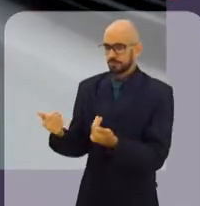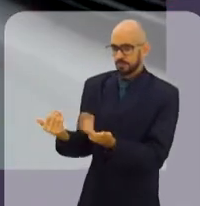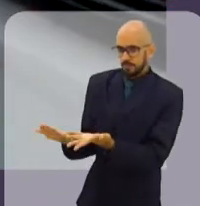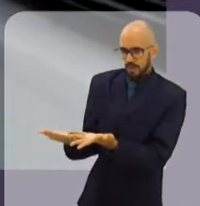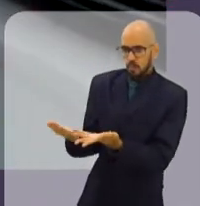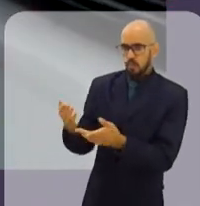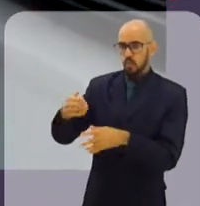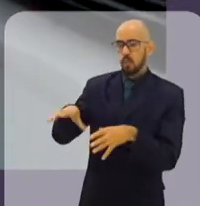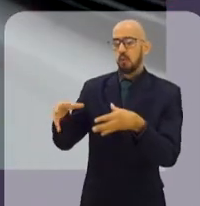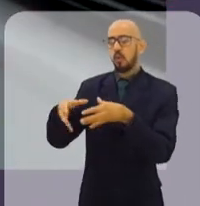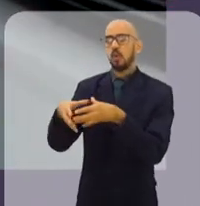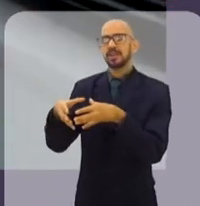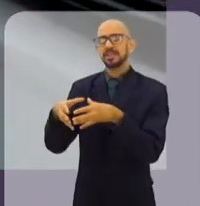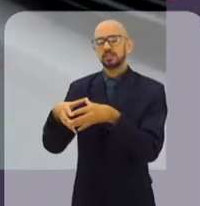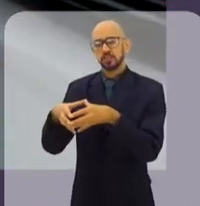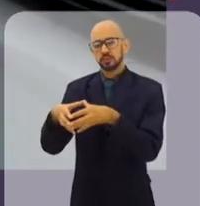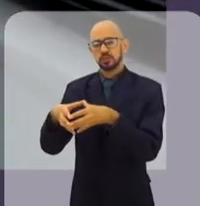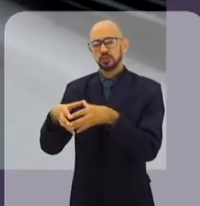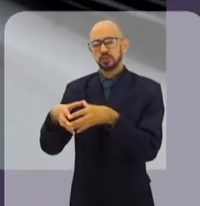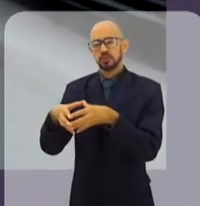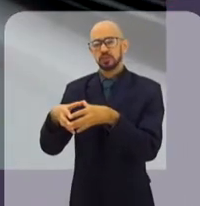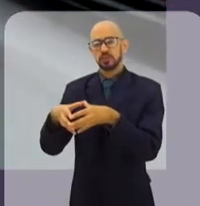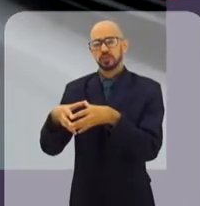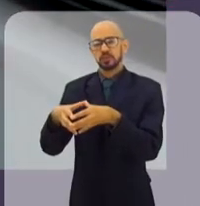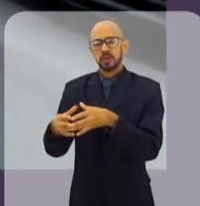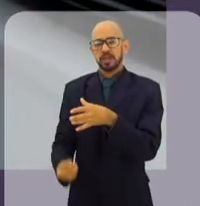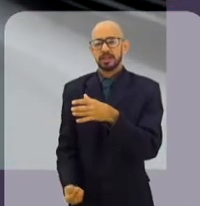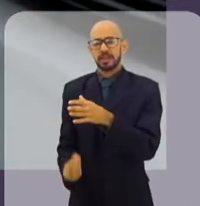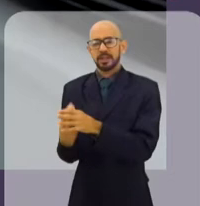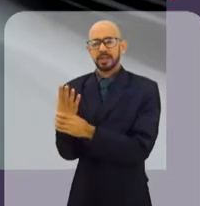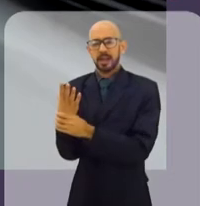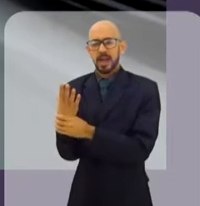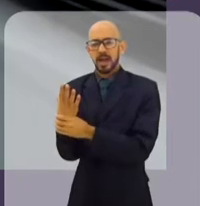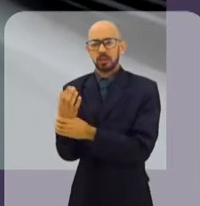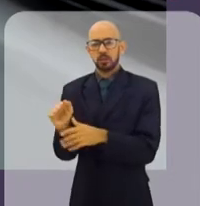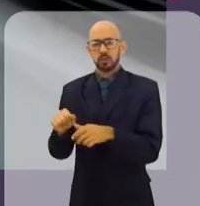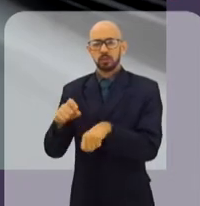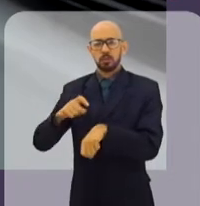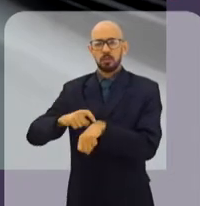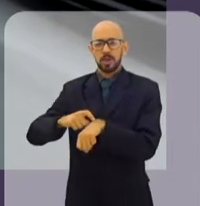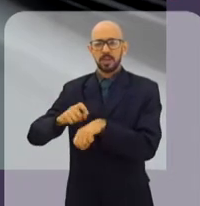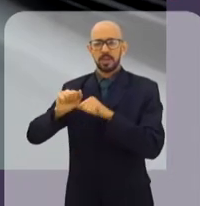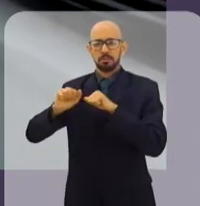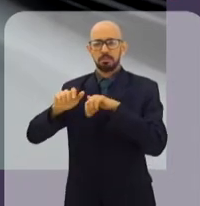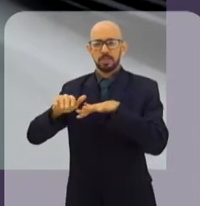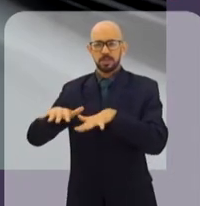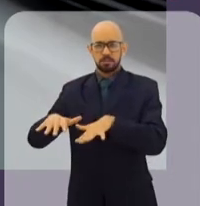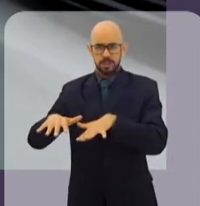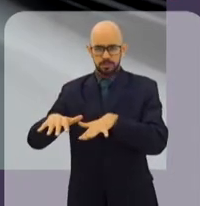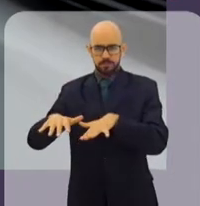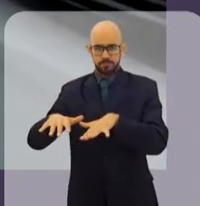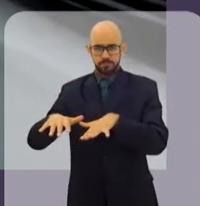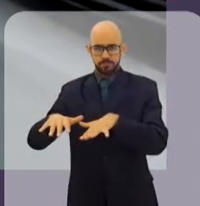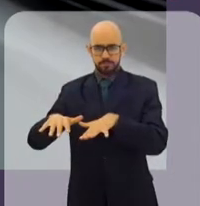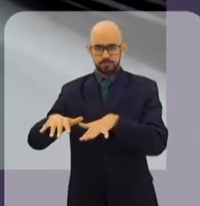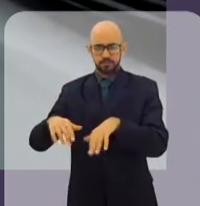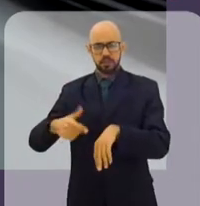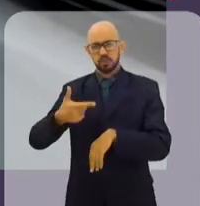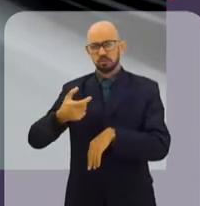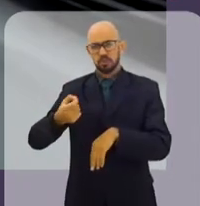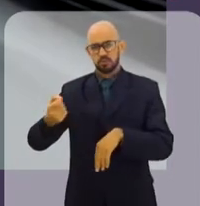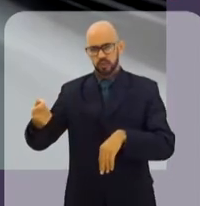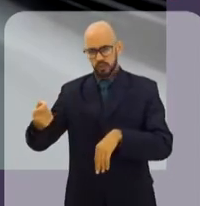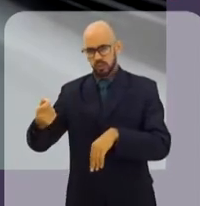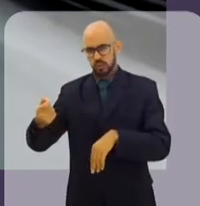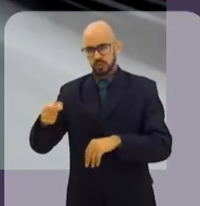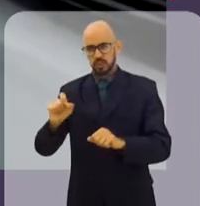Então, o coletivo, né, ele surgiu no período da pandemia, né? Acho que foi criado em